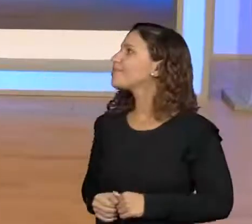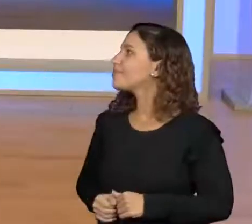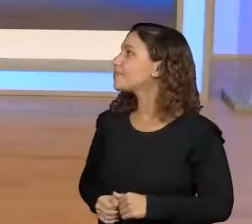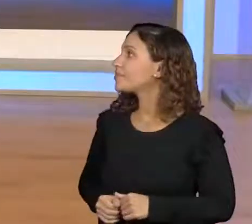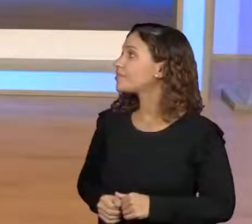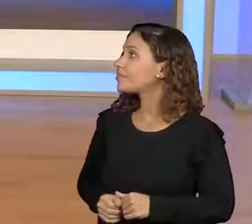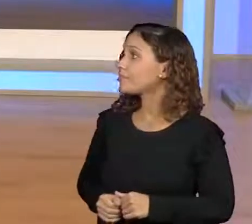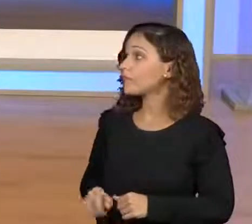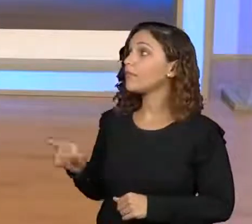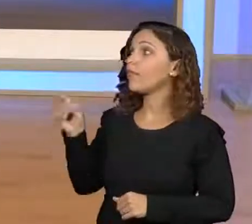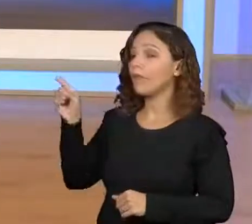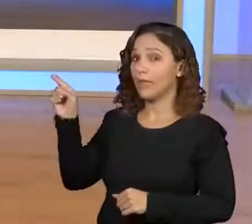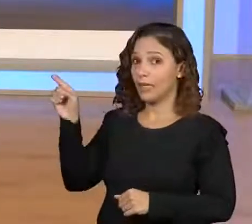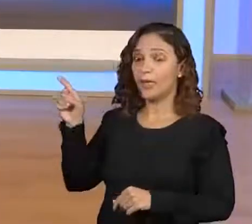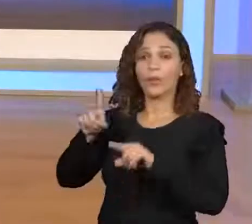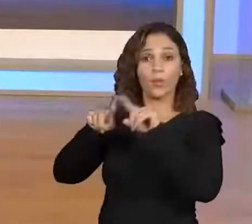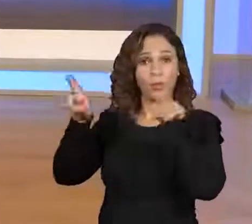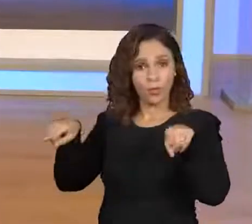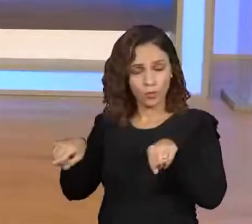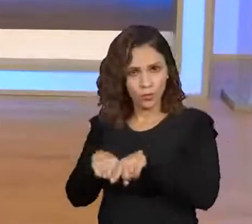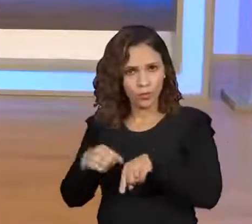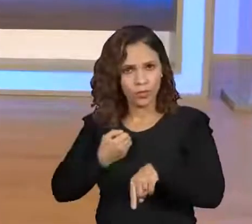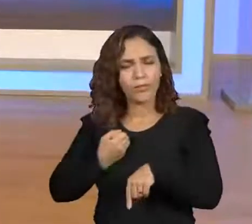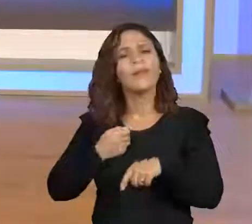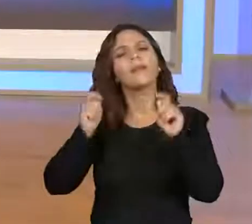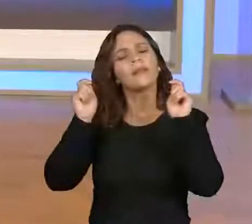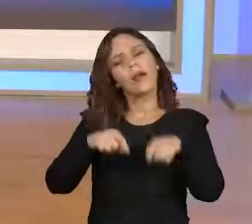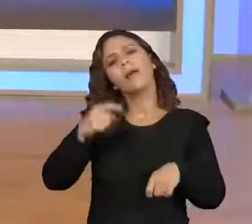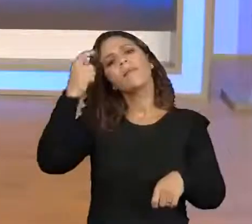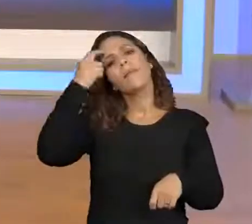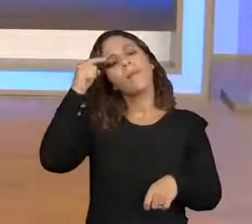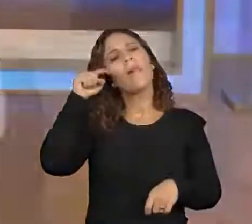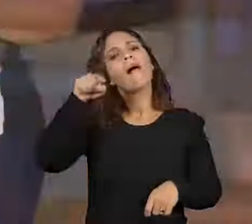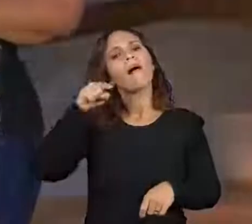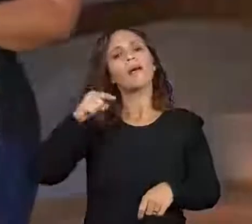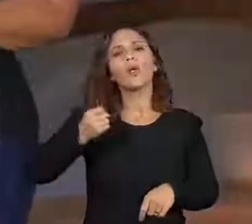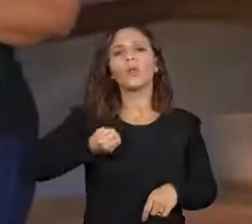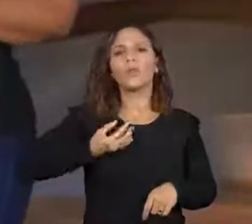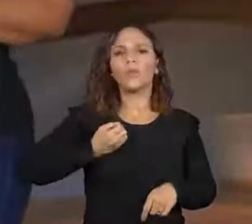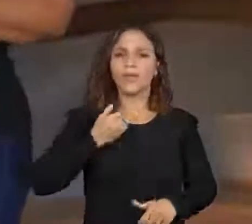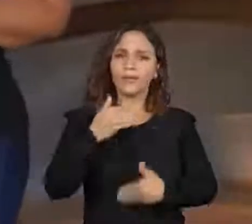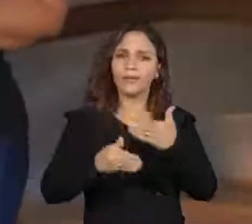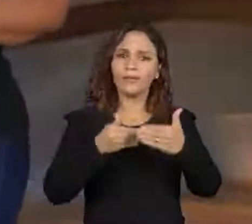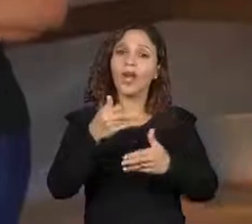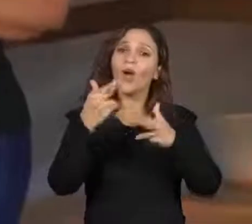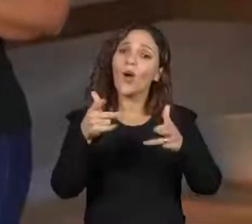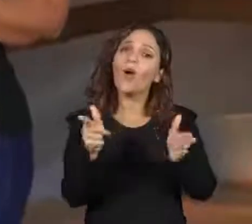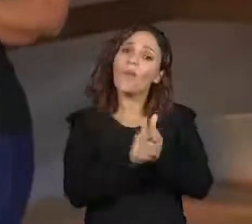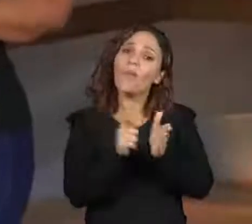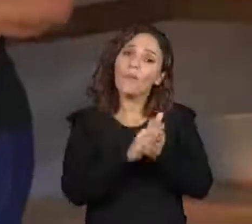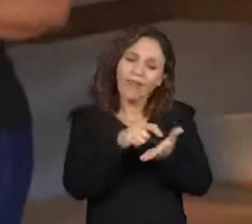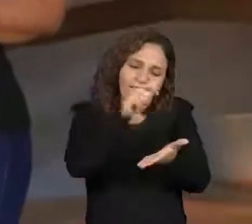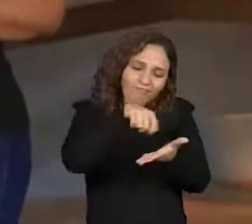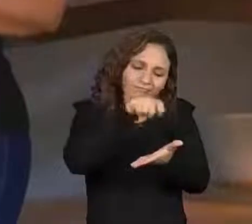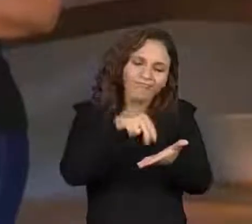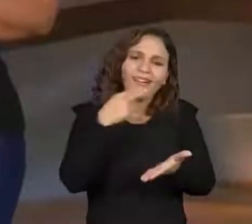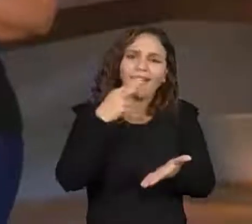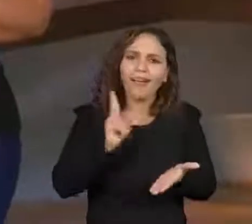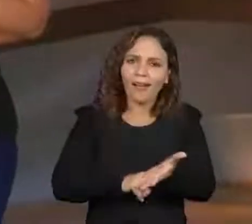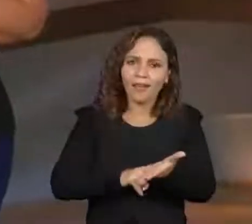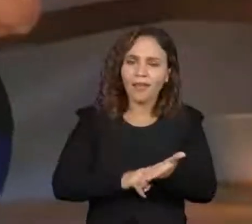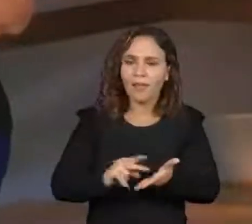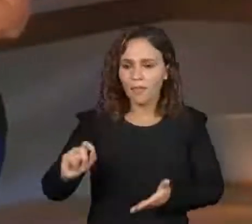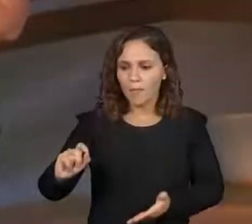usa o quadro de números, a gente também pode pensar nessa sequência do papel de carta da Rita aí, que ela vai aumentando de 2